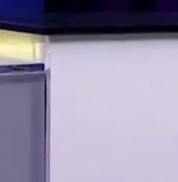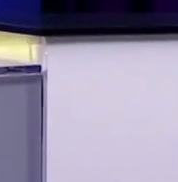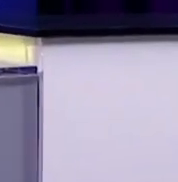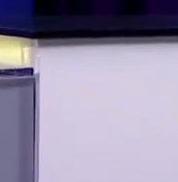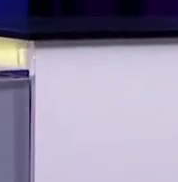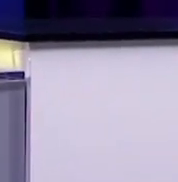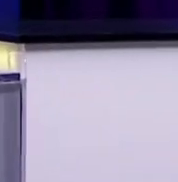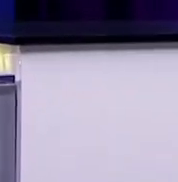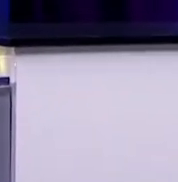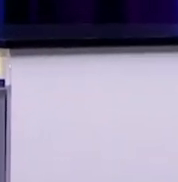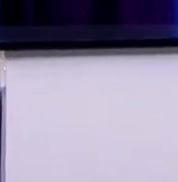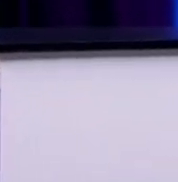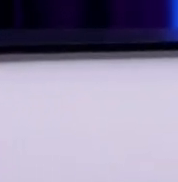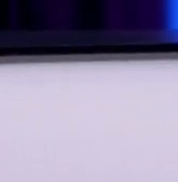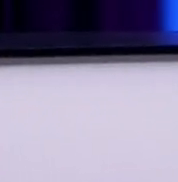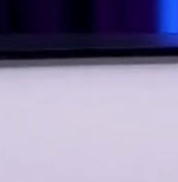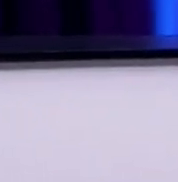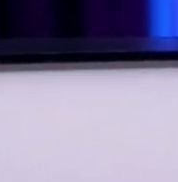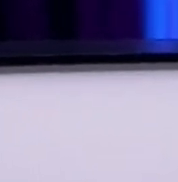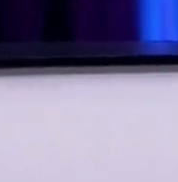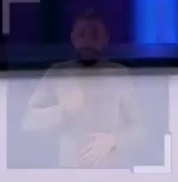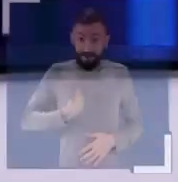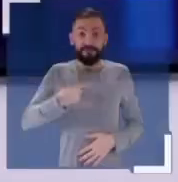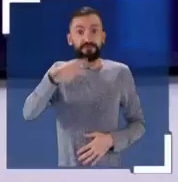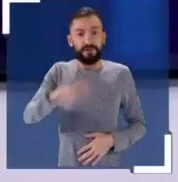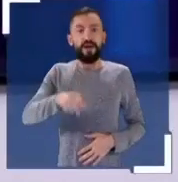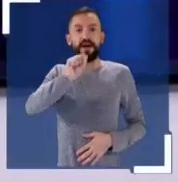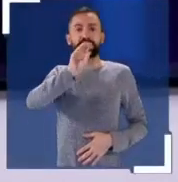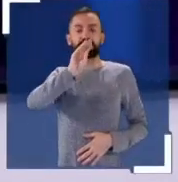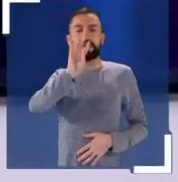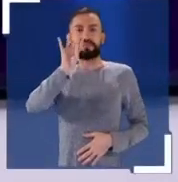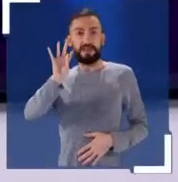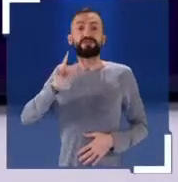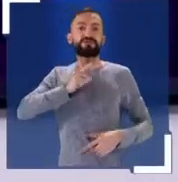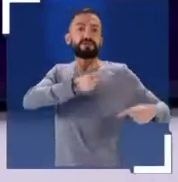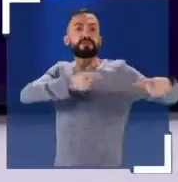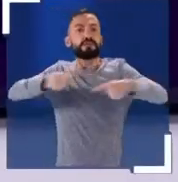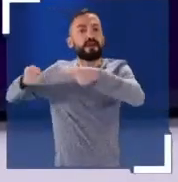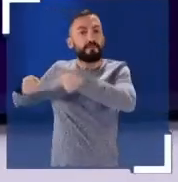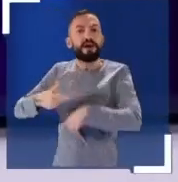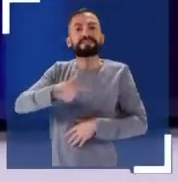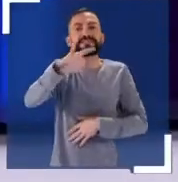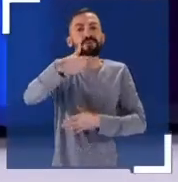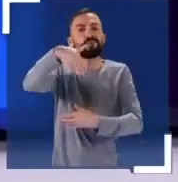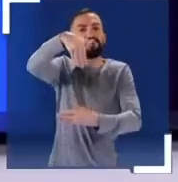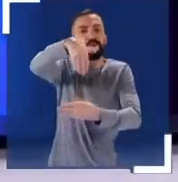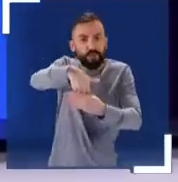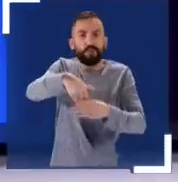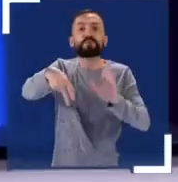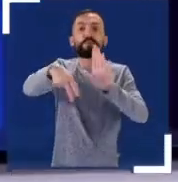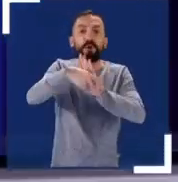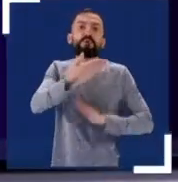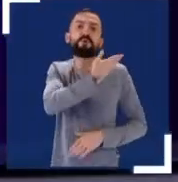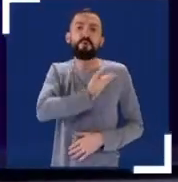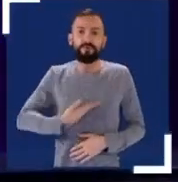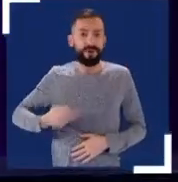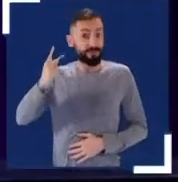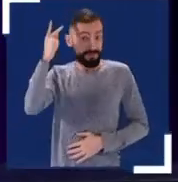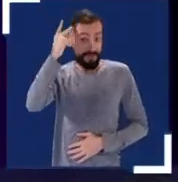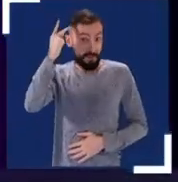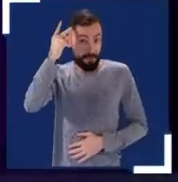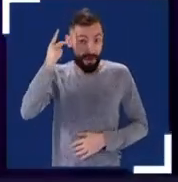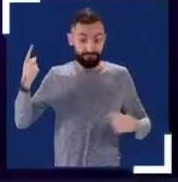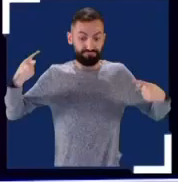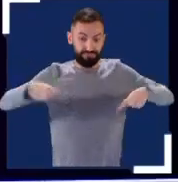Boa noite, está no ar, ao vivo da sede do SBT, o debate do segundo turno com os candidatos ao governo do estado de São Paulo,